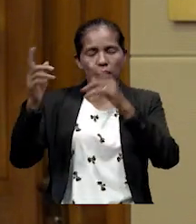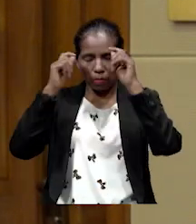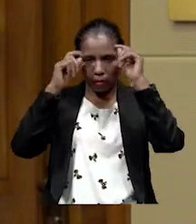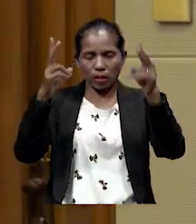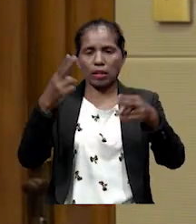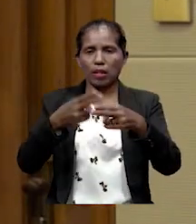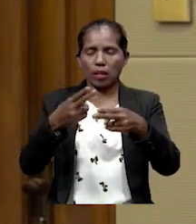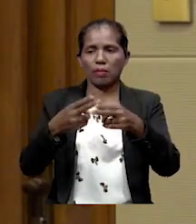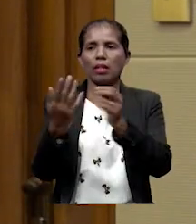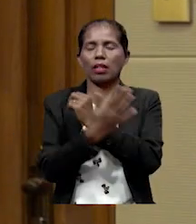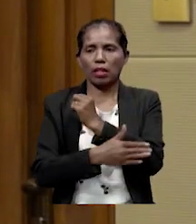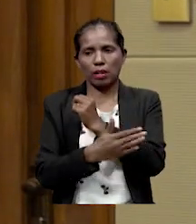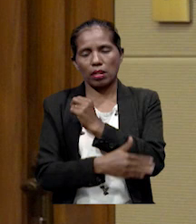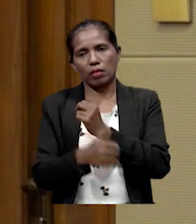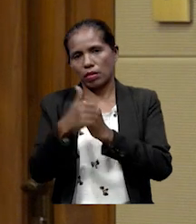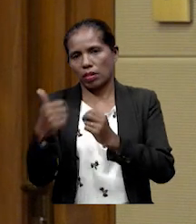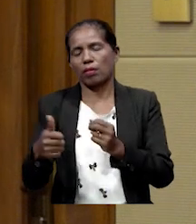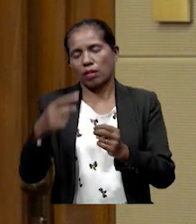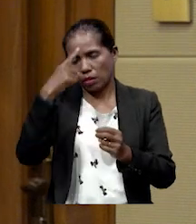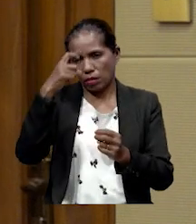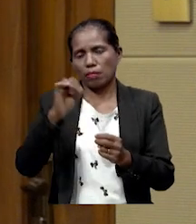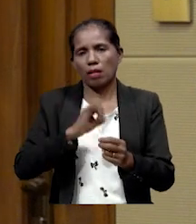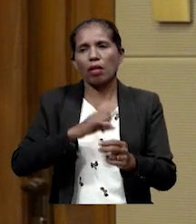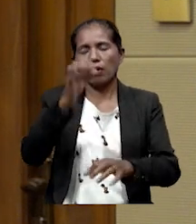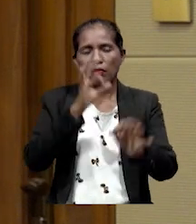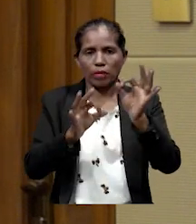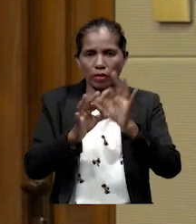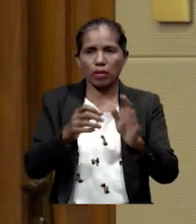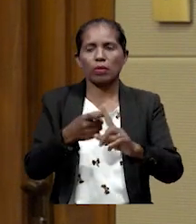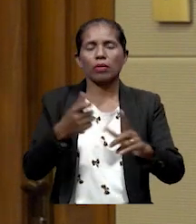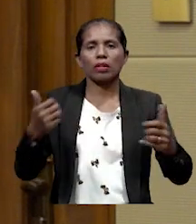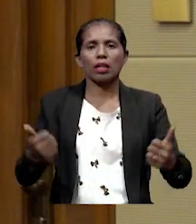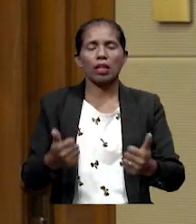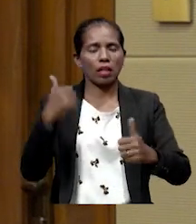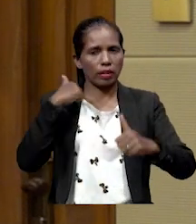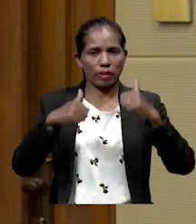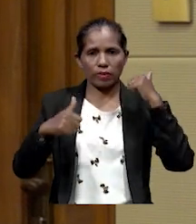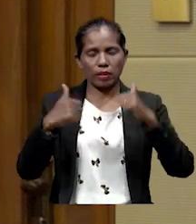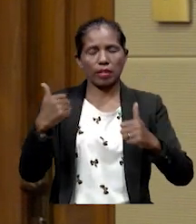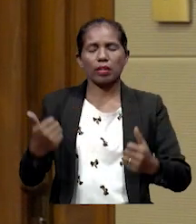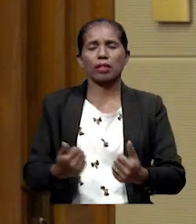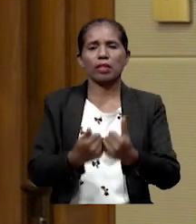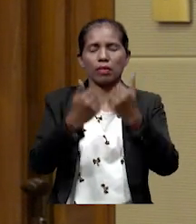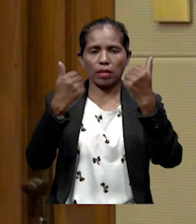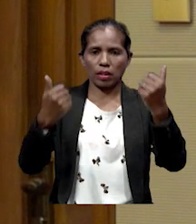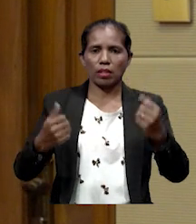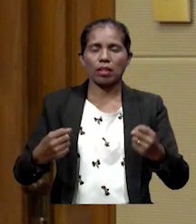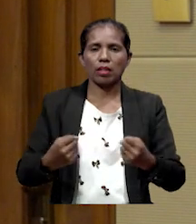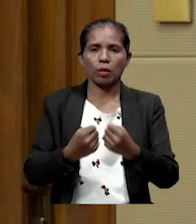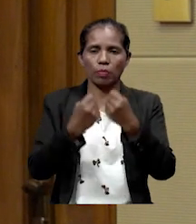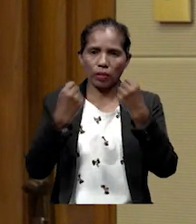Liu. Estava o fio que Liu fosse atividade desportiva